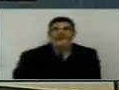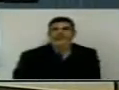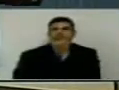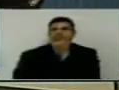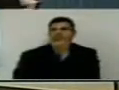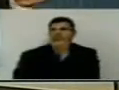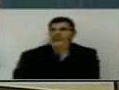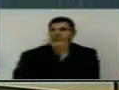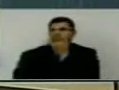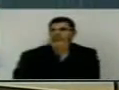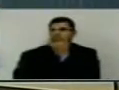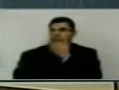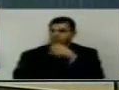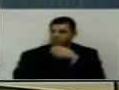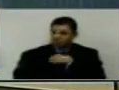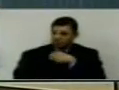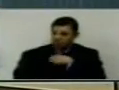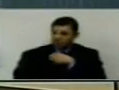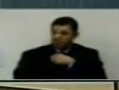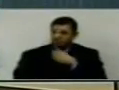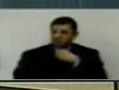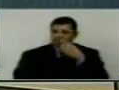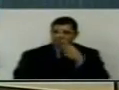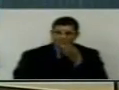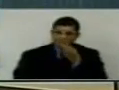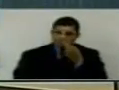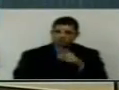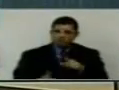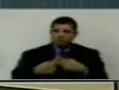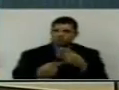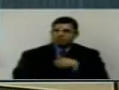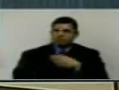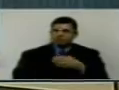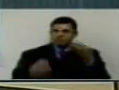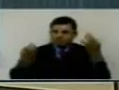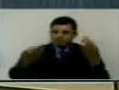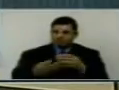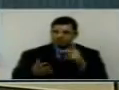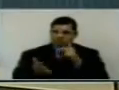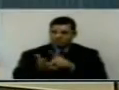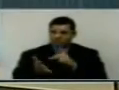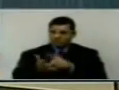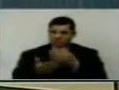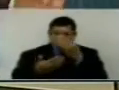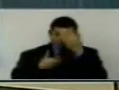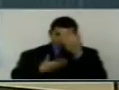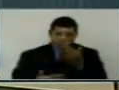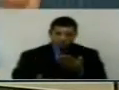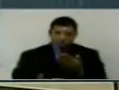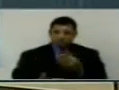pelo sentimentalismo do discurso, mas ele é absolutamente verdadeiro. Muito